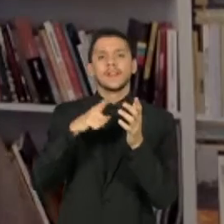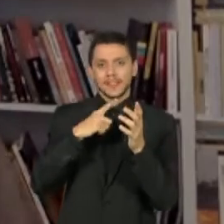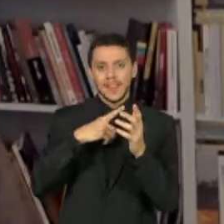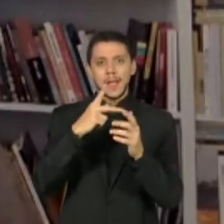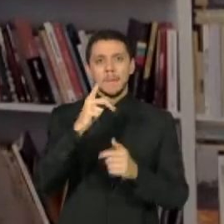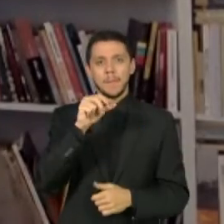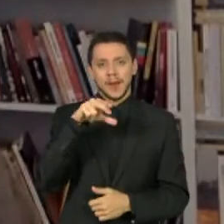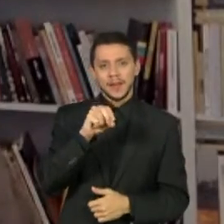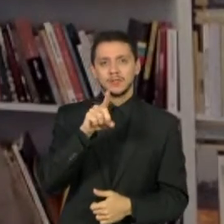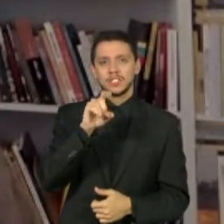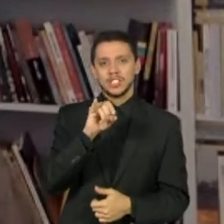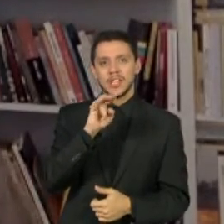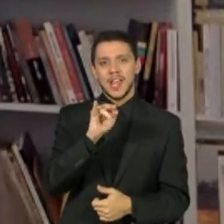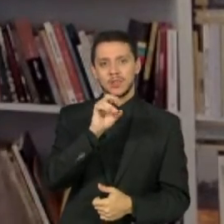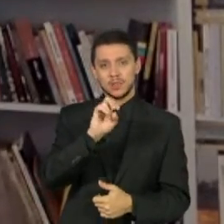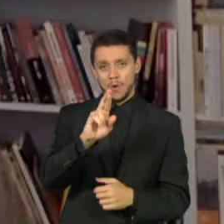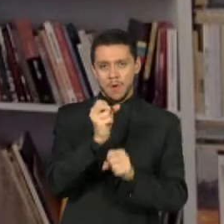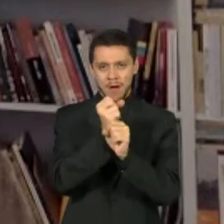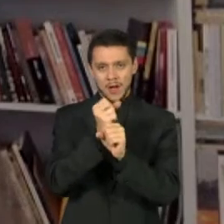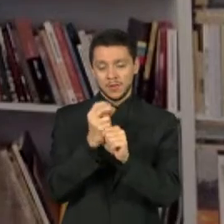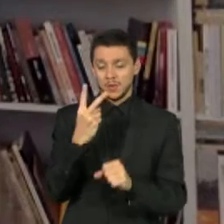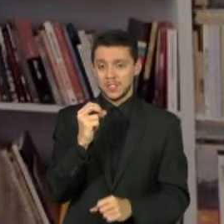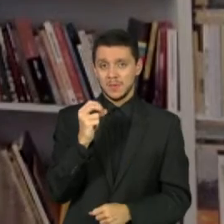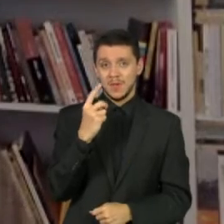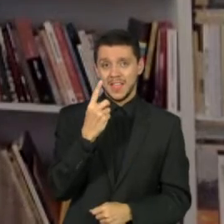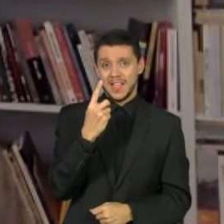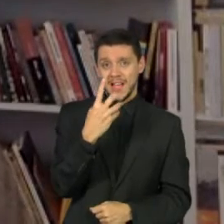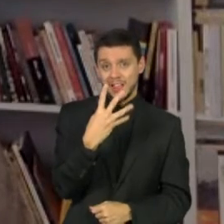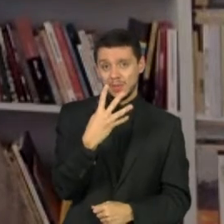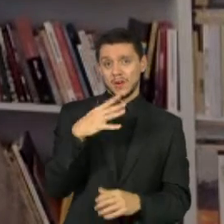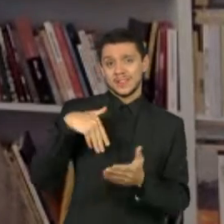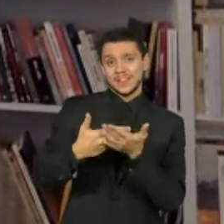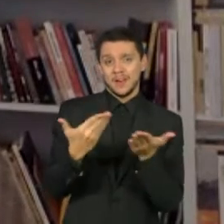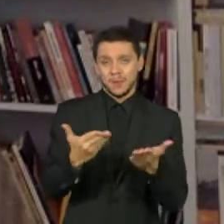Nesse momento atual, o que precisa ser feito é um